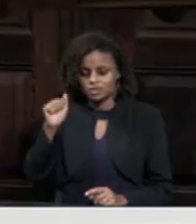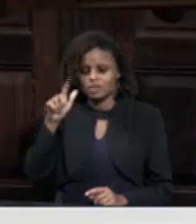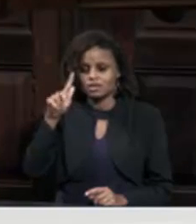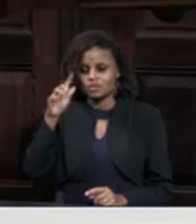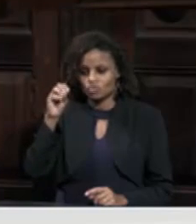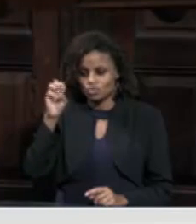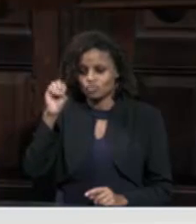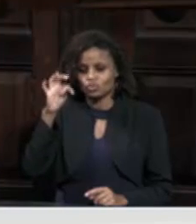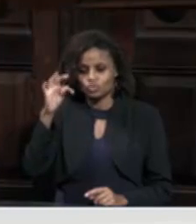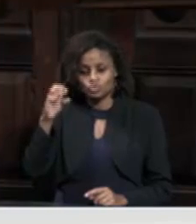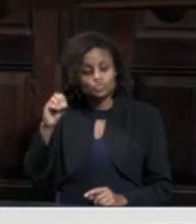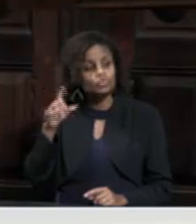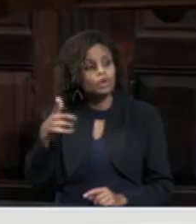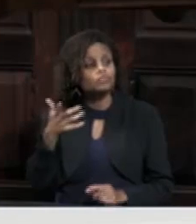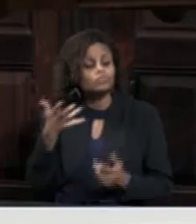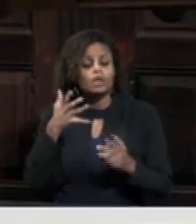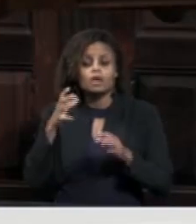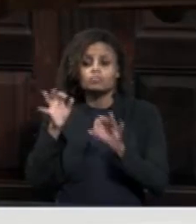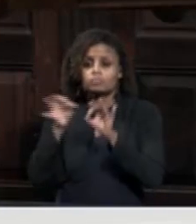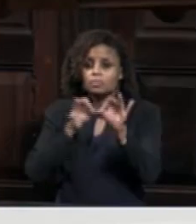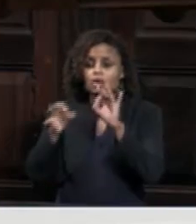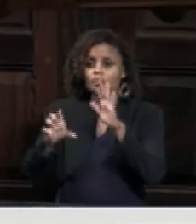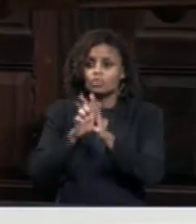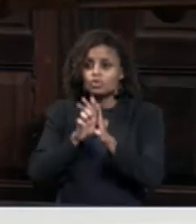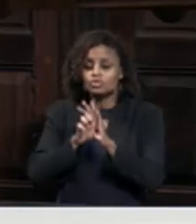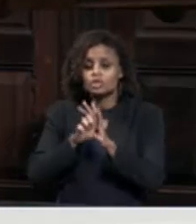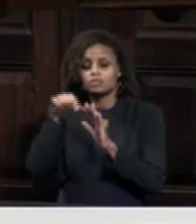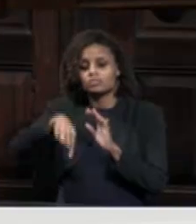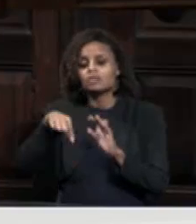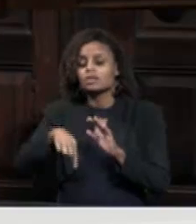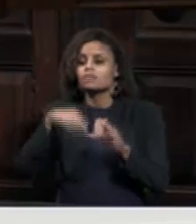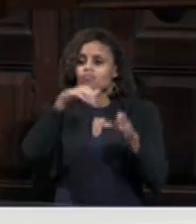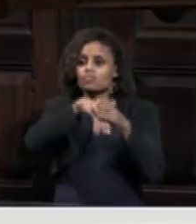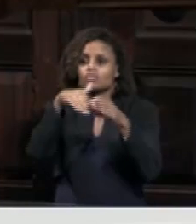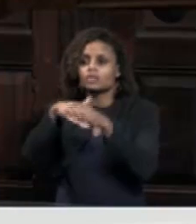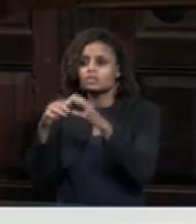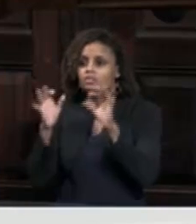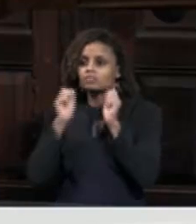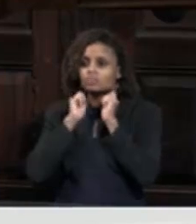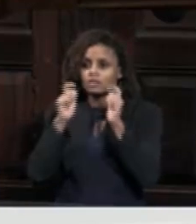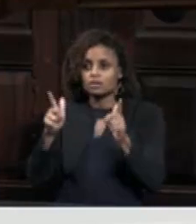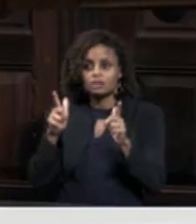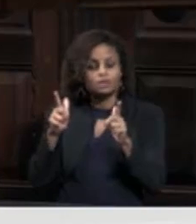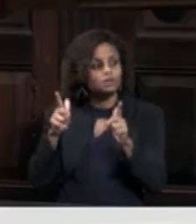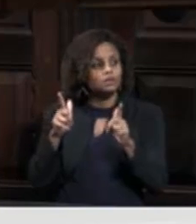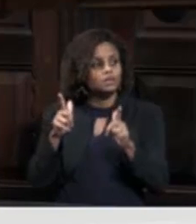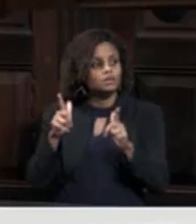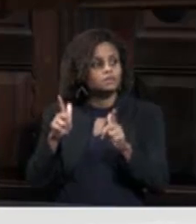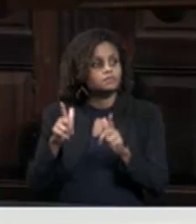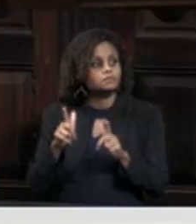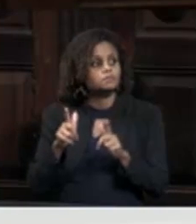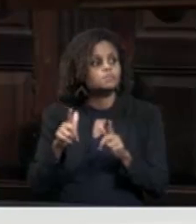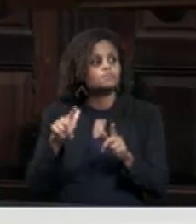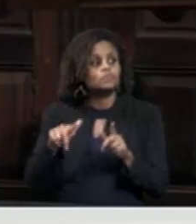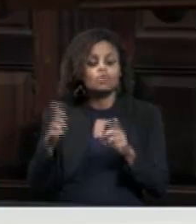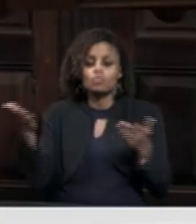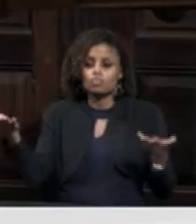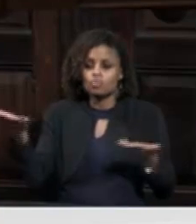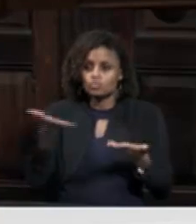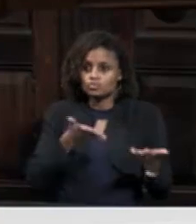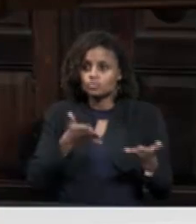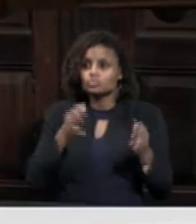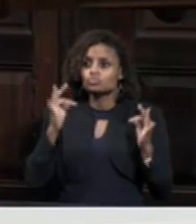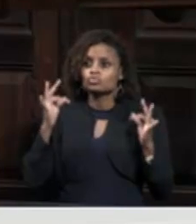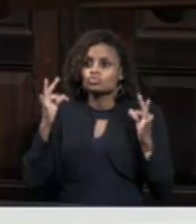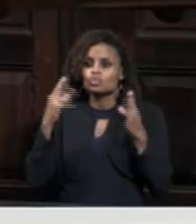audiência pública bastante participativa, com a presença de todos os